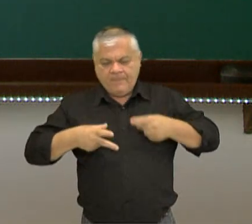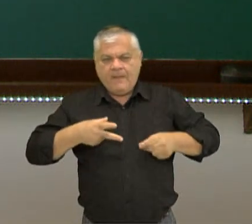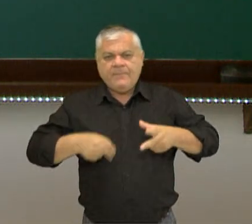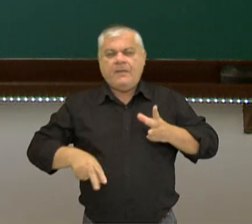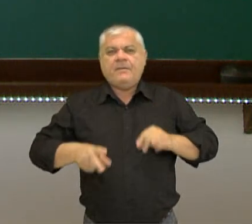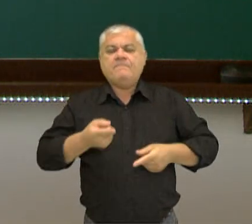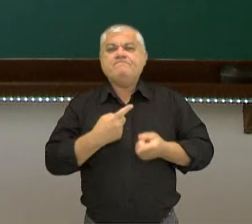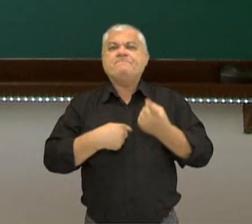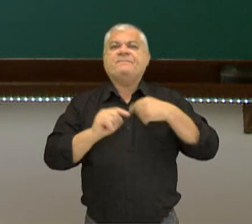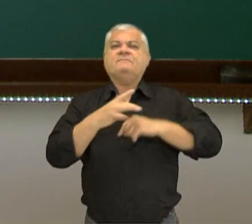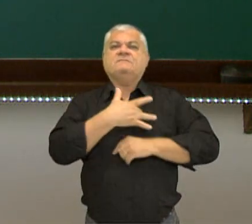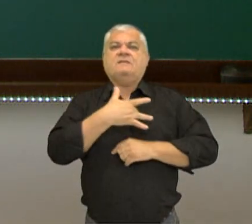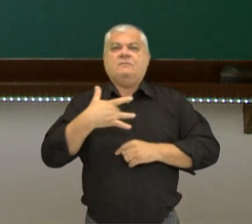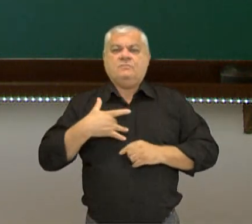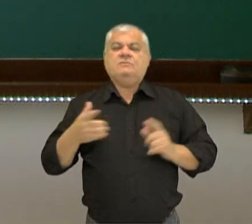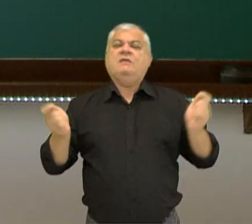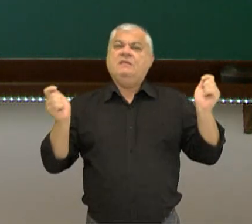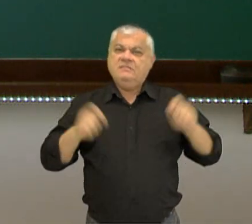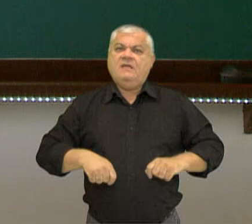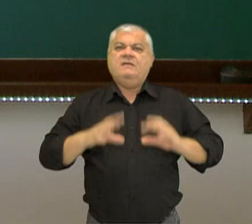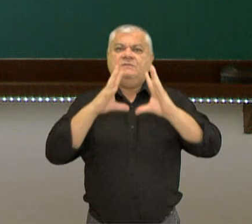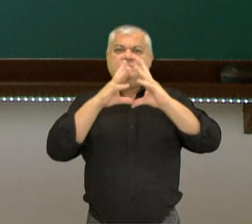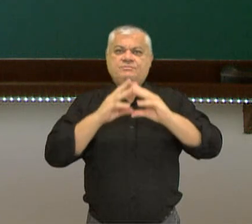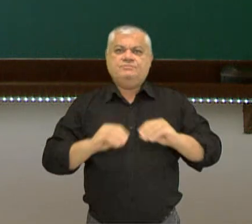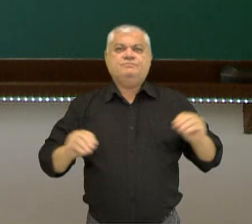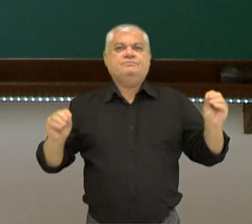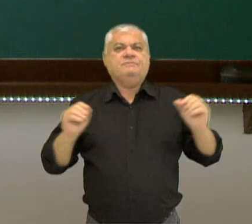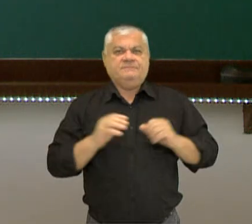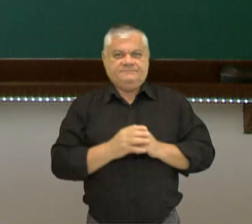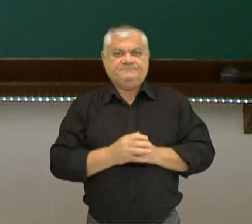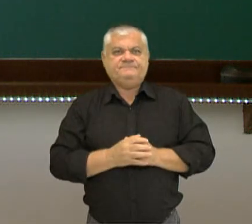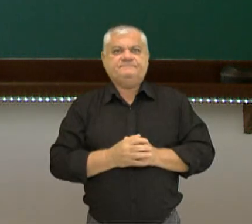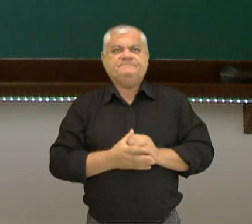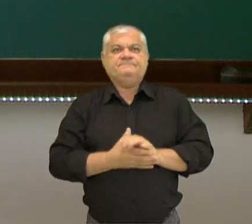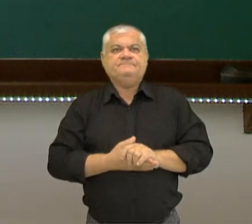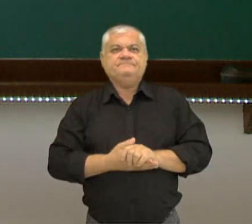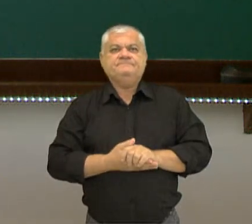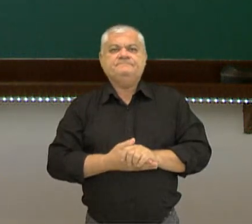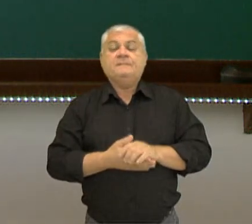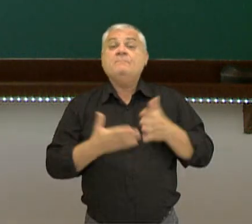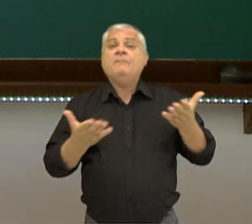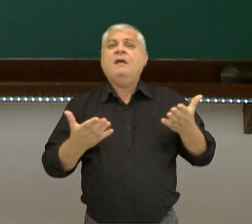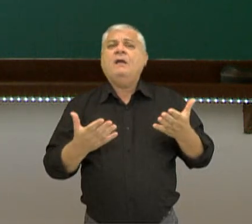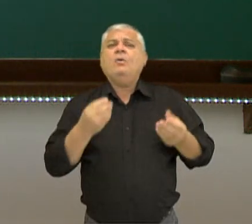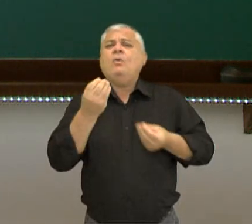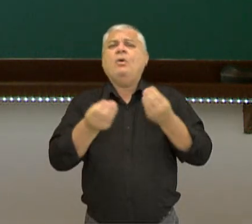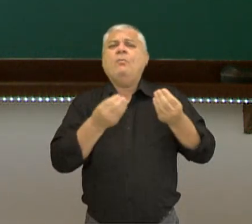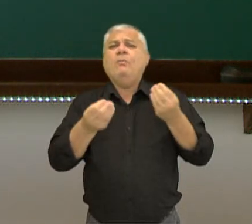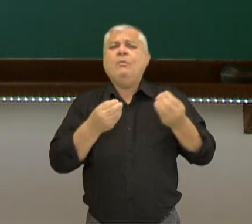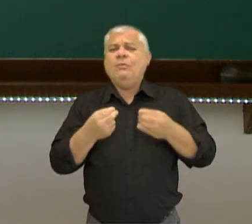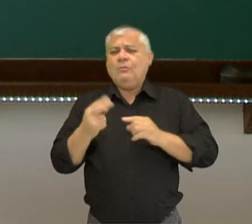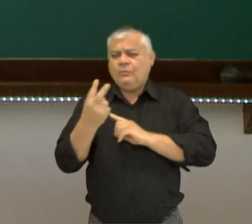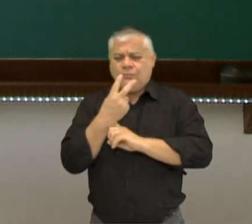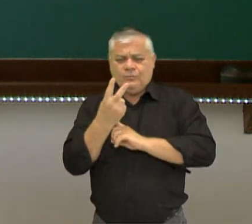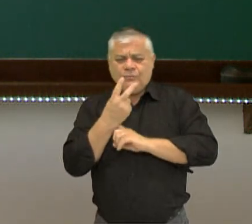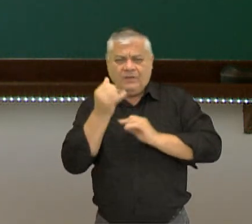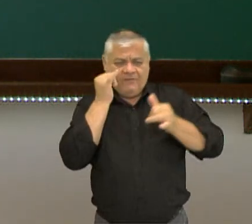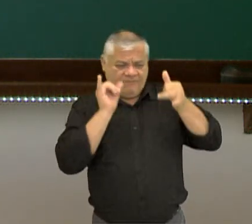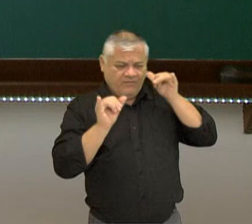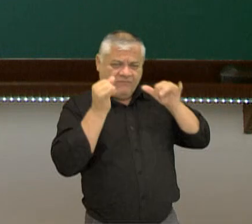recuperar bem dessa doença que pode ser fatal. E quanto à prevenção, então? A